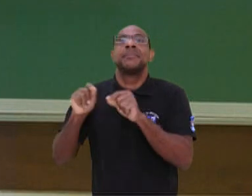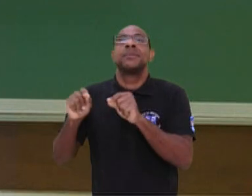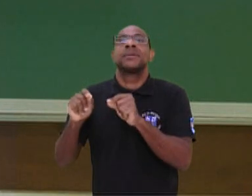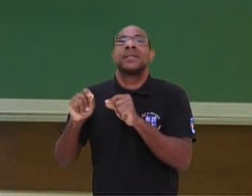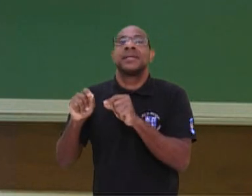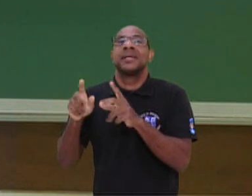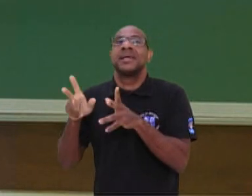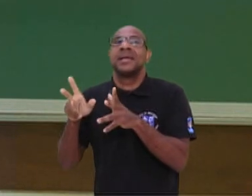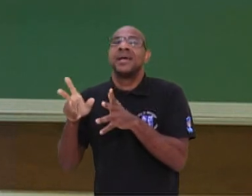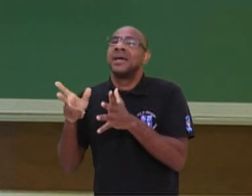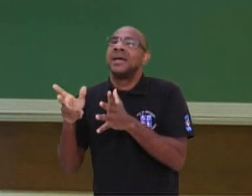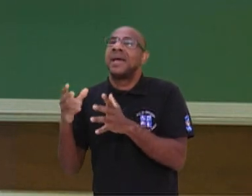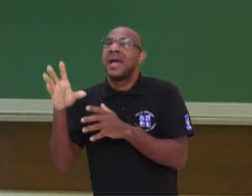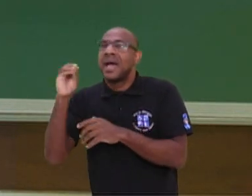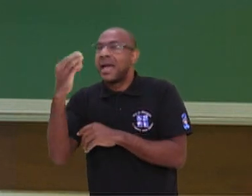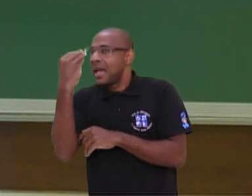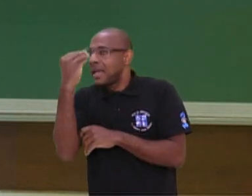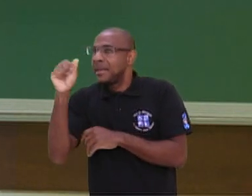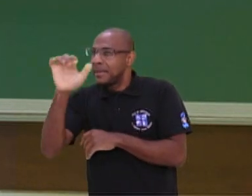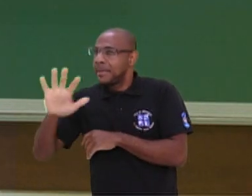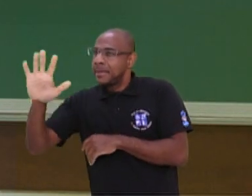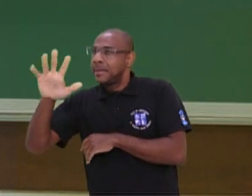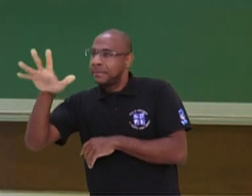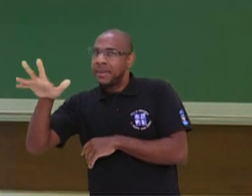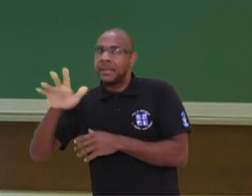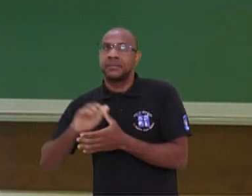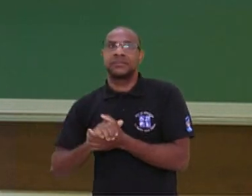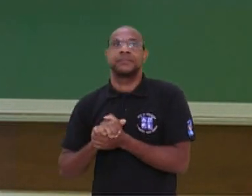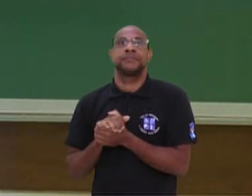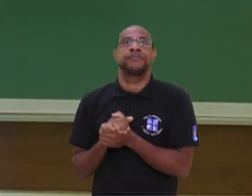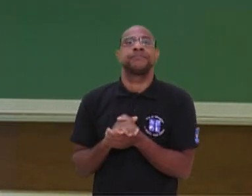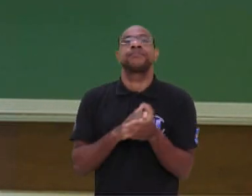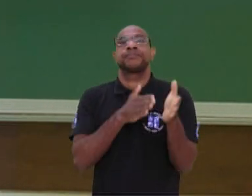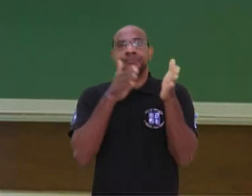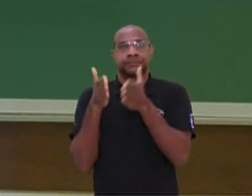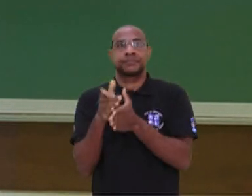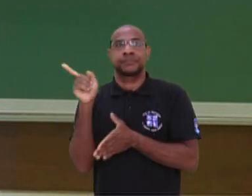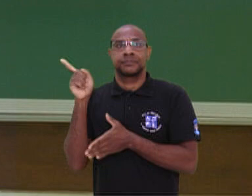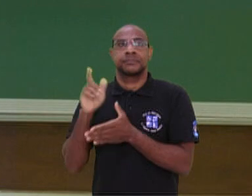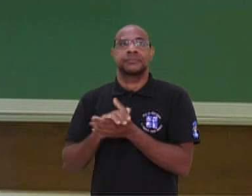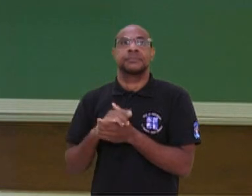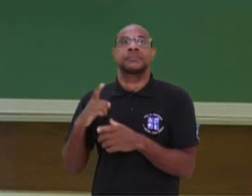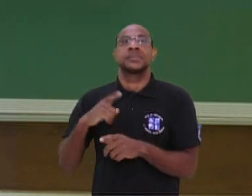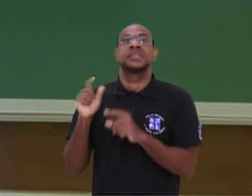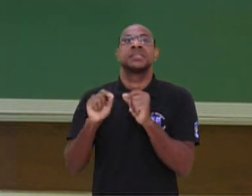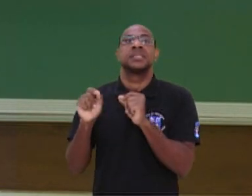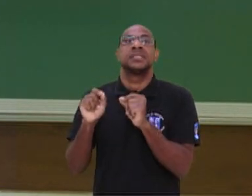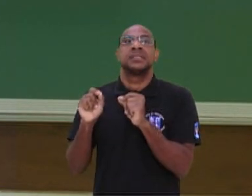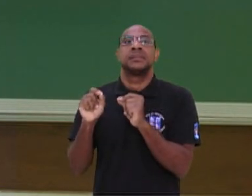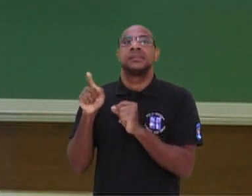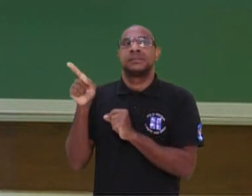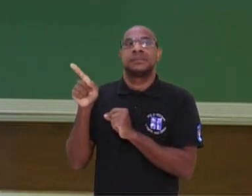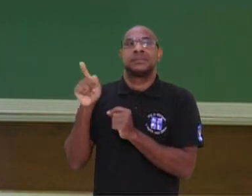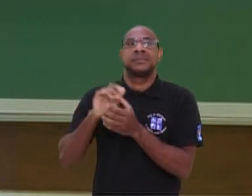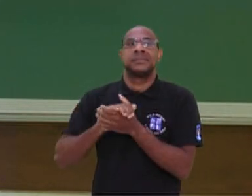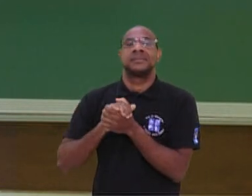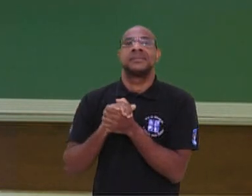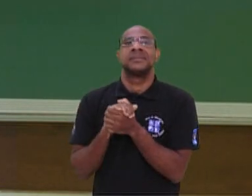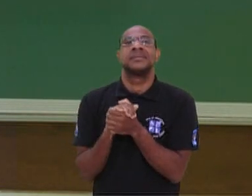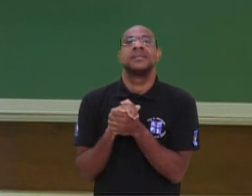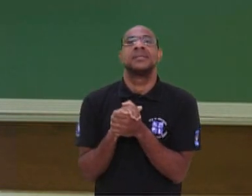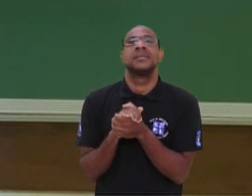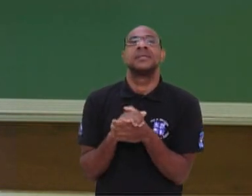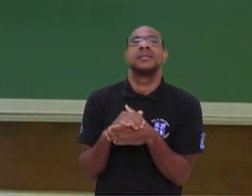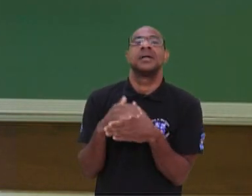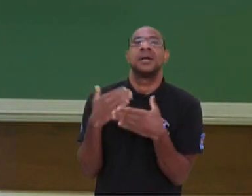comunica, informa. Bom, pessoal, à esquerda vocês têm a parte superior daquele infográfico, inferior, me